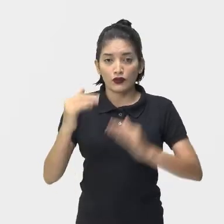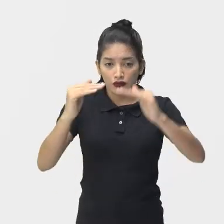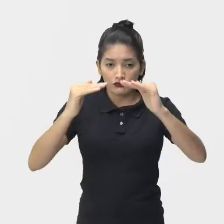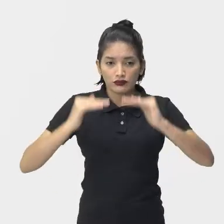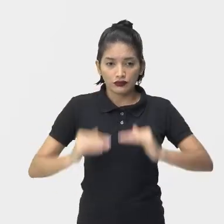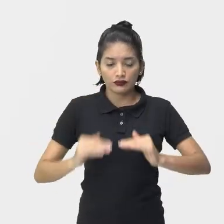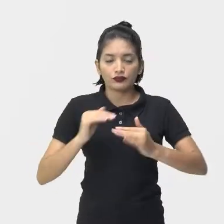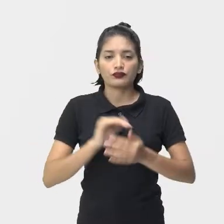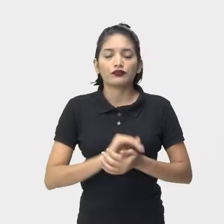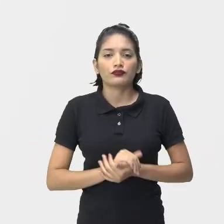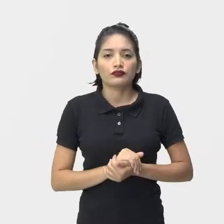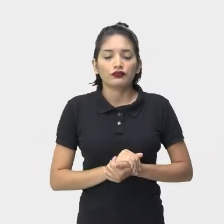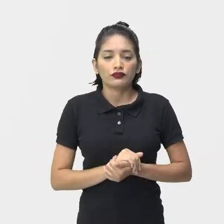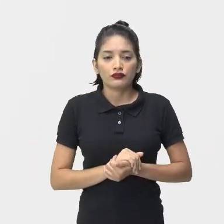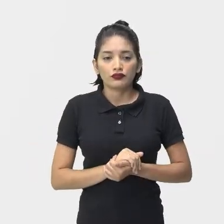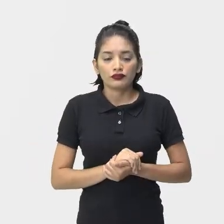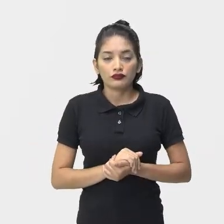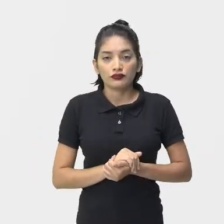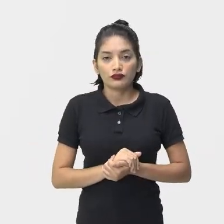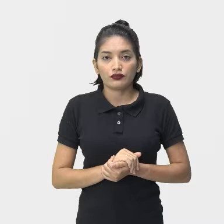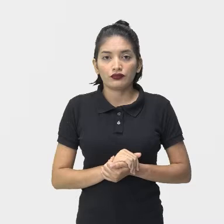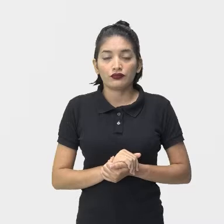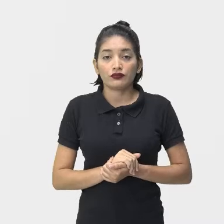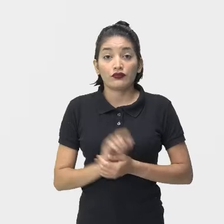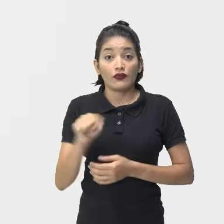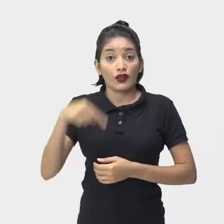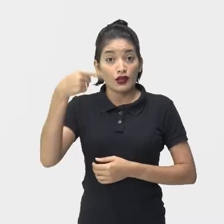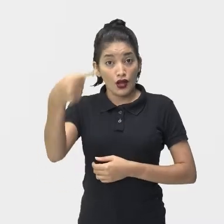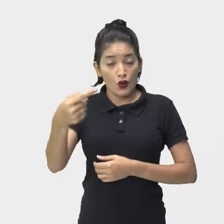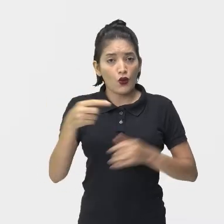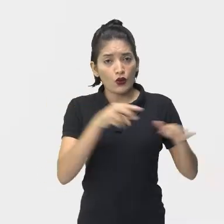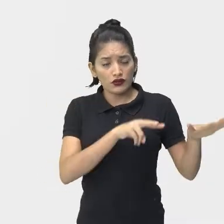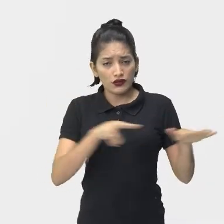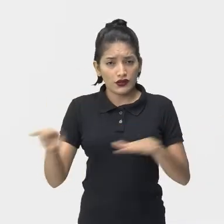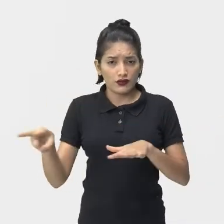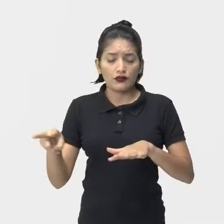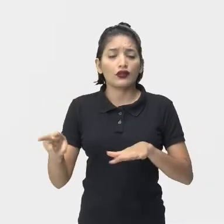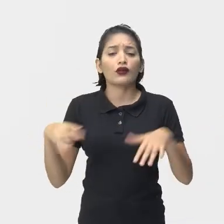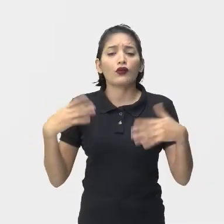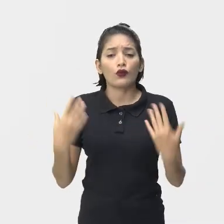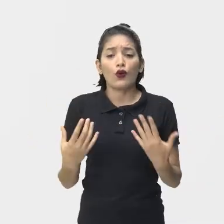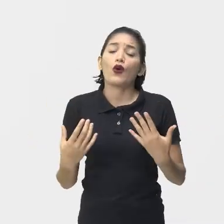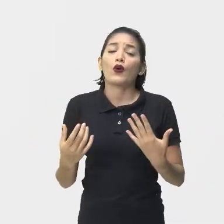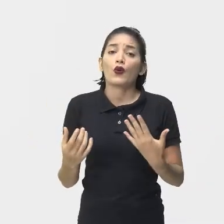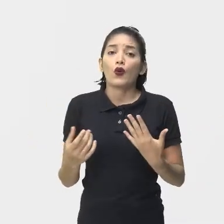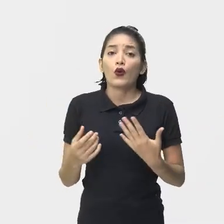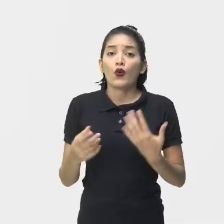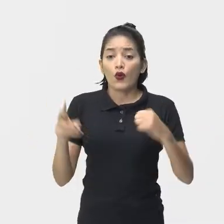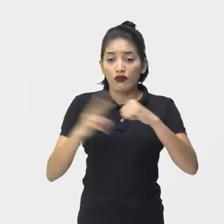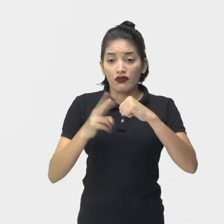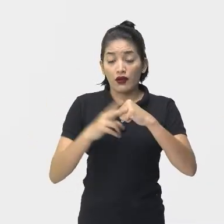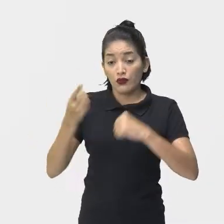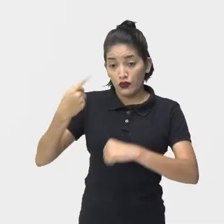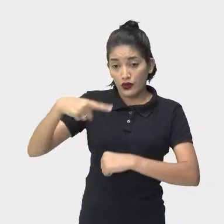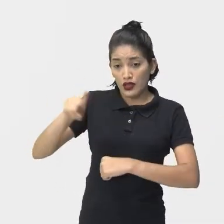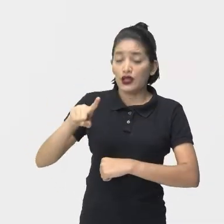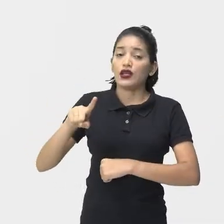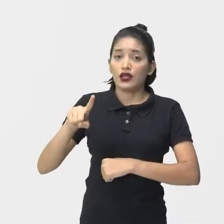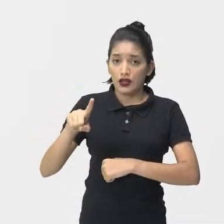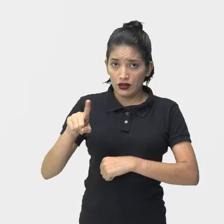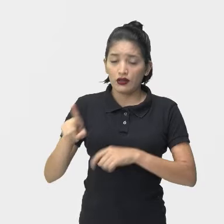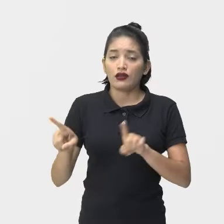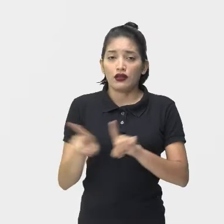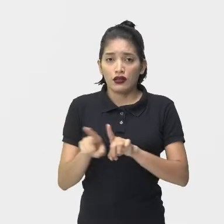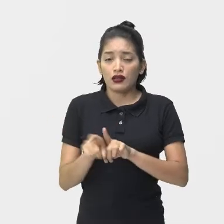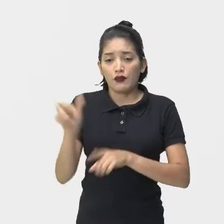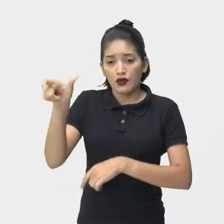Próxima. La próxima semana, agora aqui nós temos verbo ir, sujeito